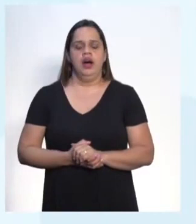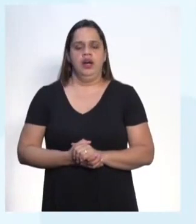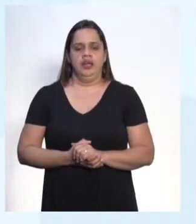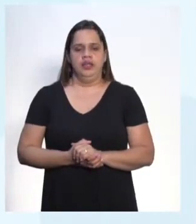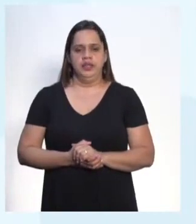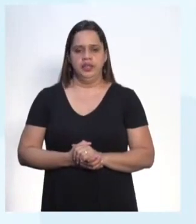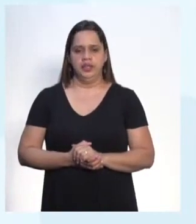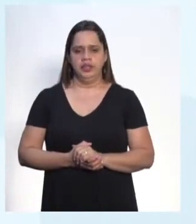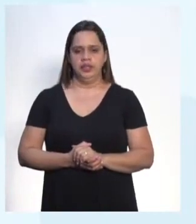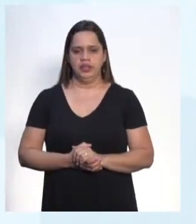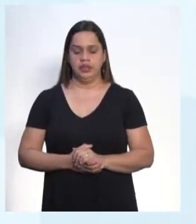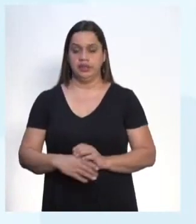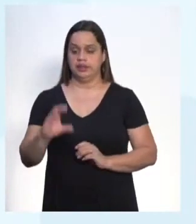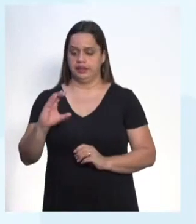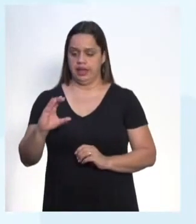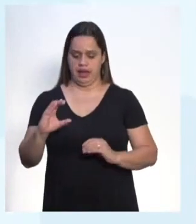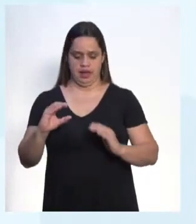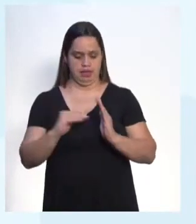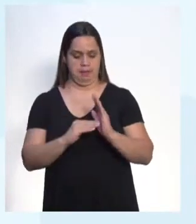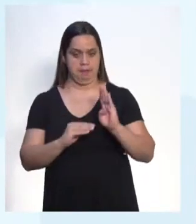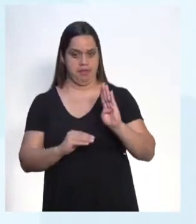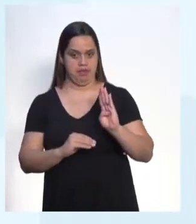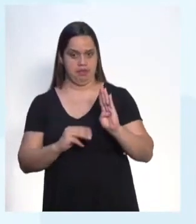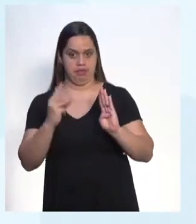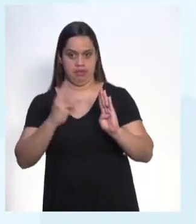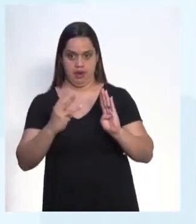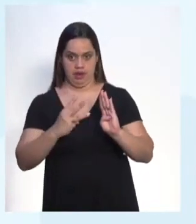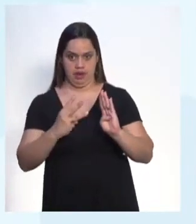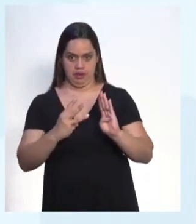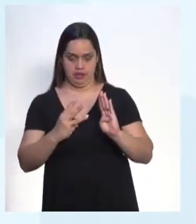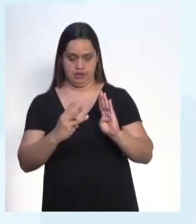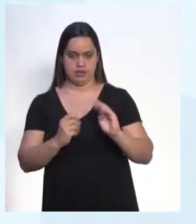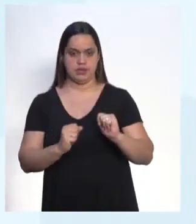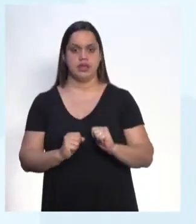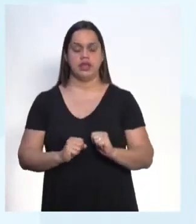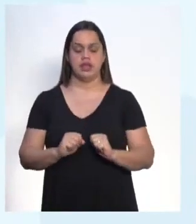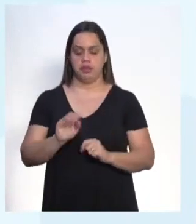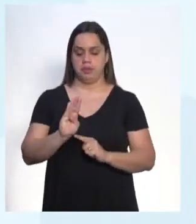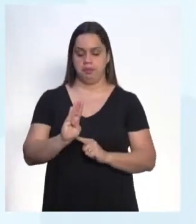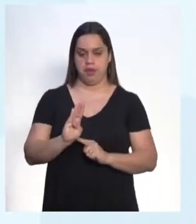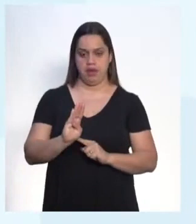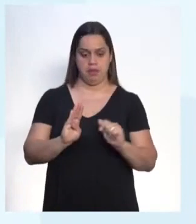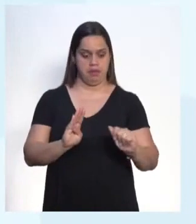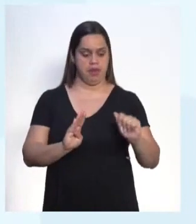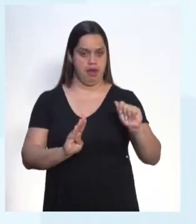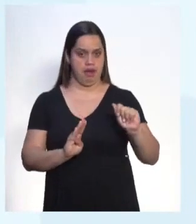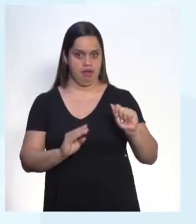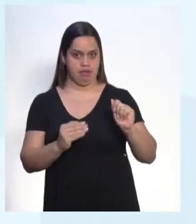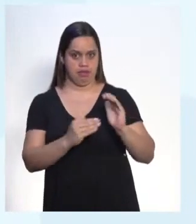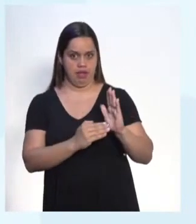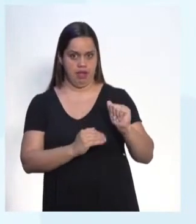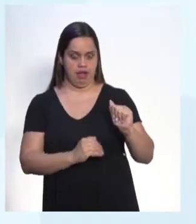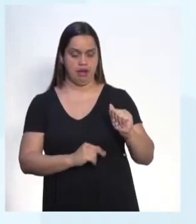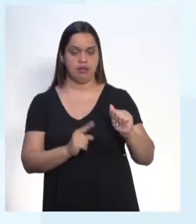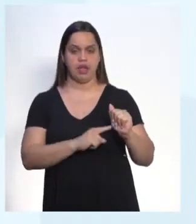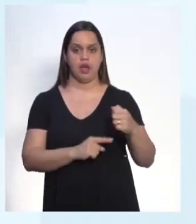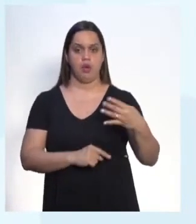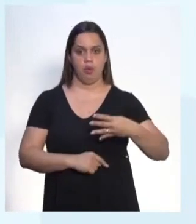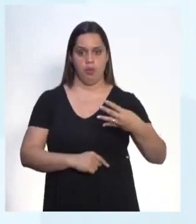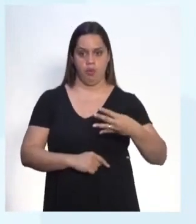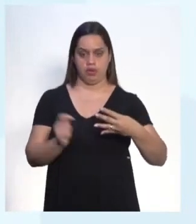C para B, 3 possibilidades. E de B para A, 4